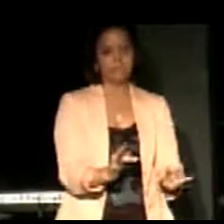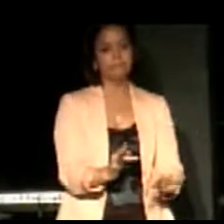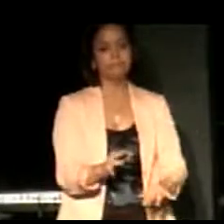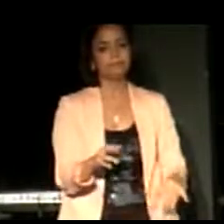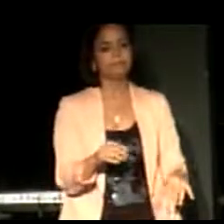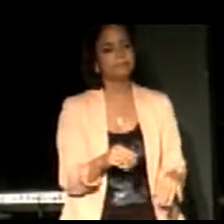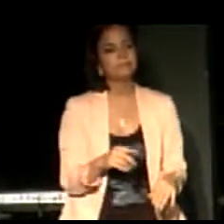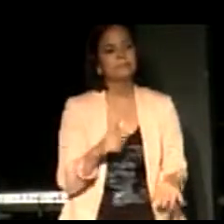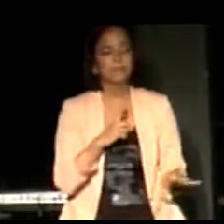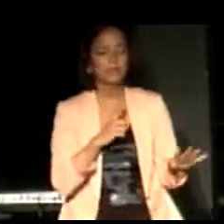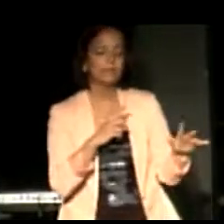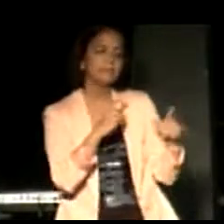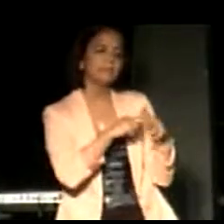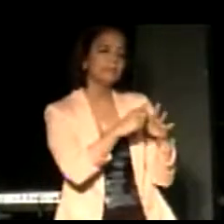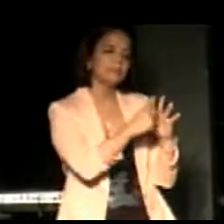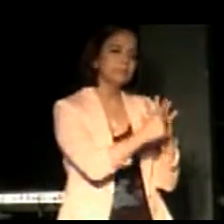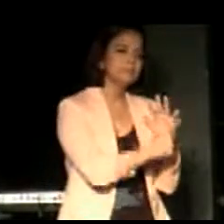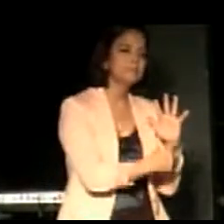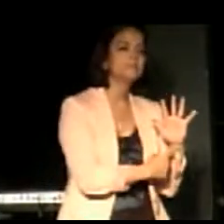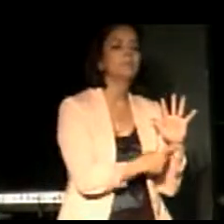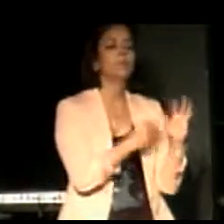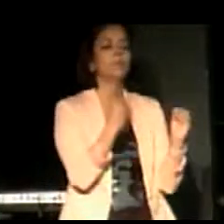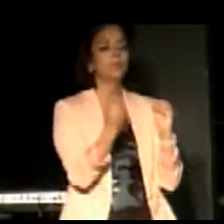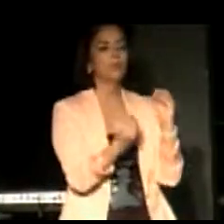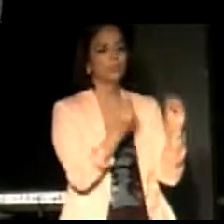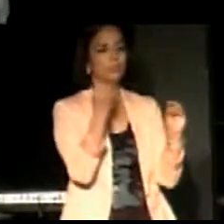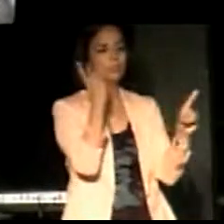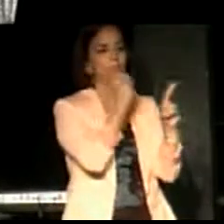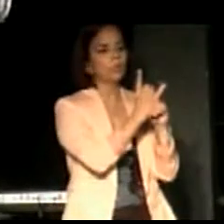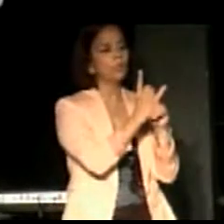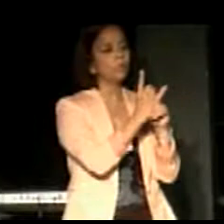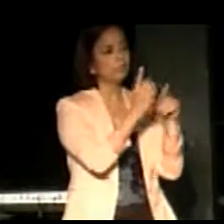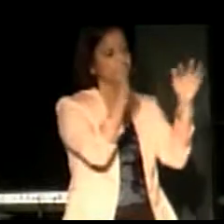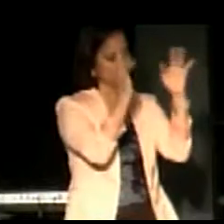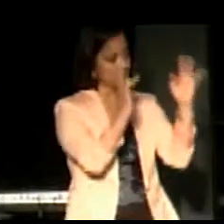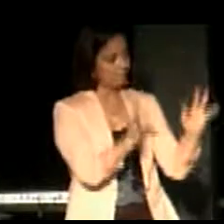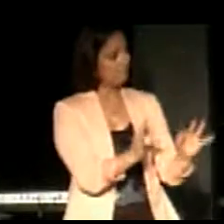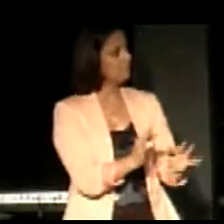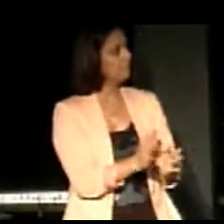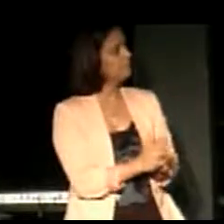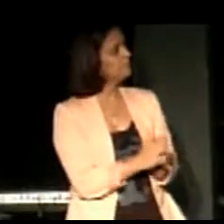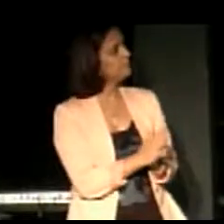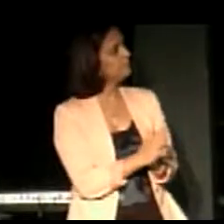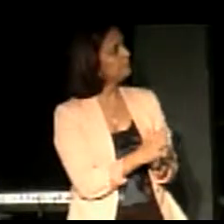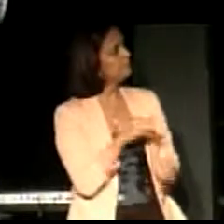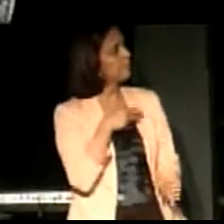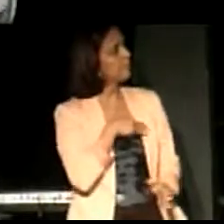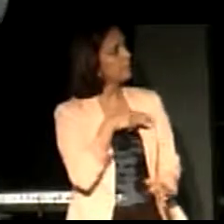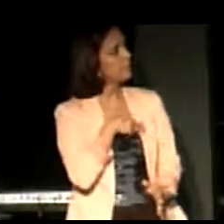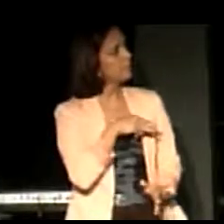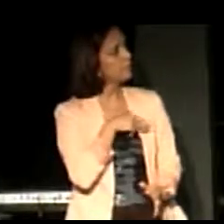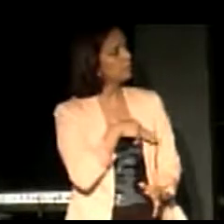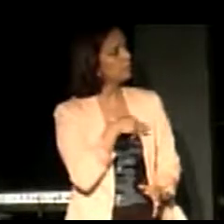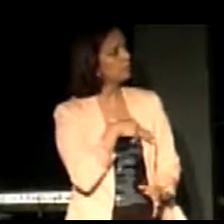algumas características para se definir essa felicidade.